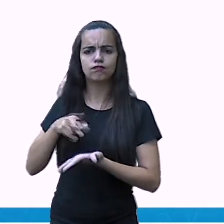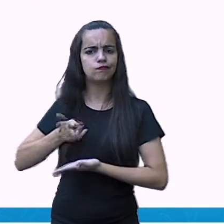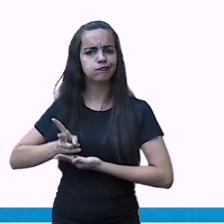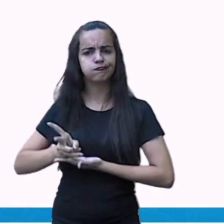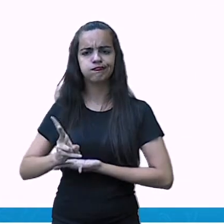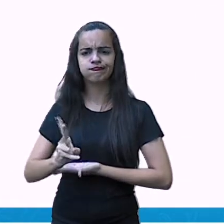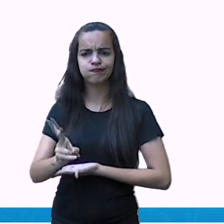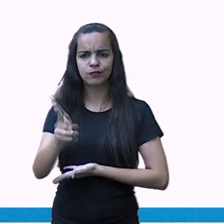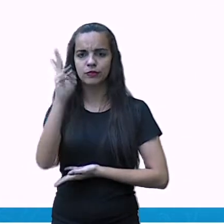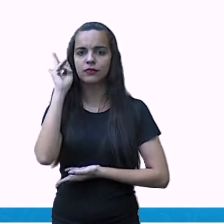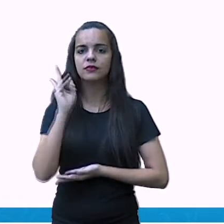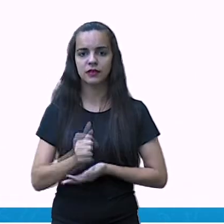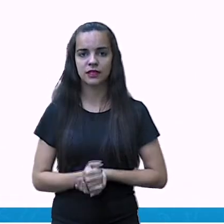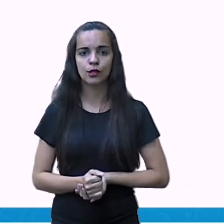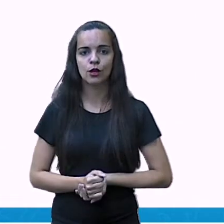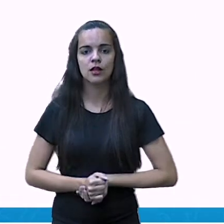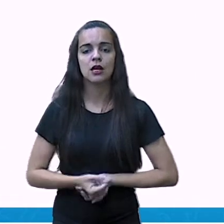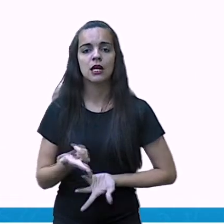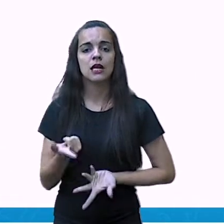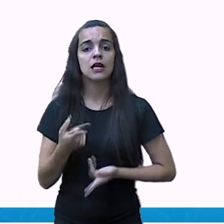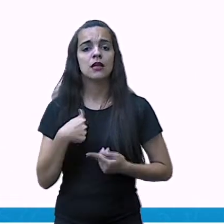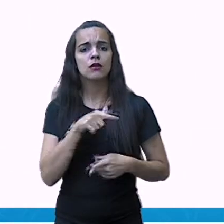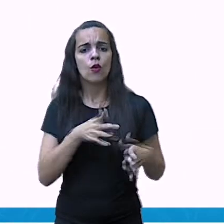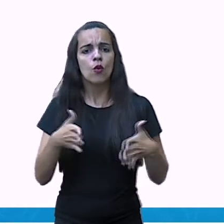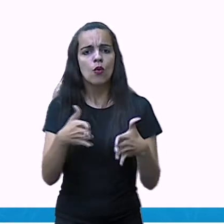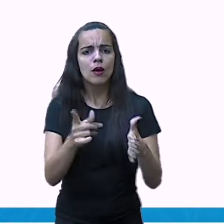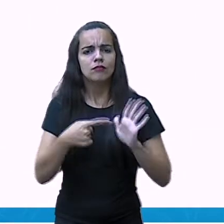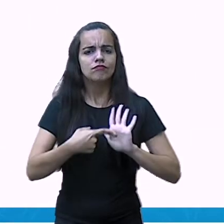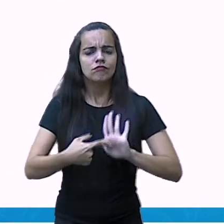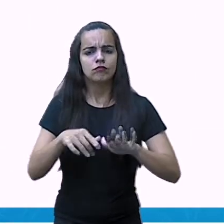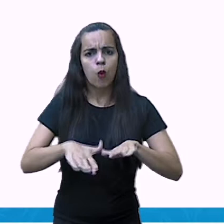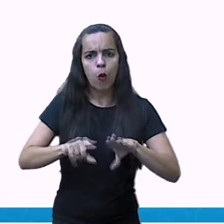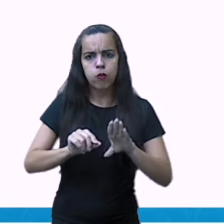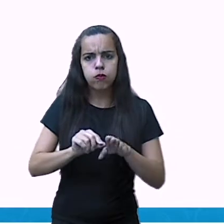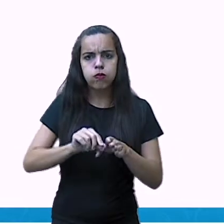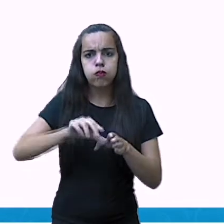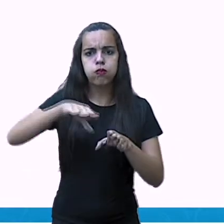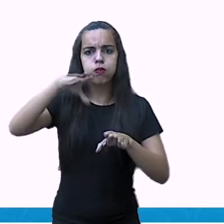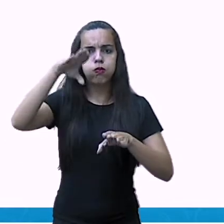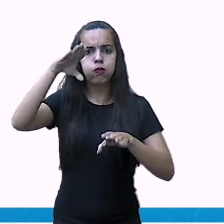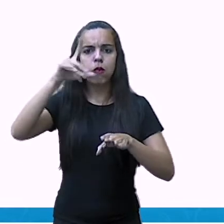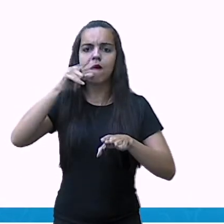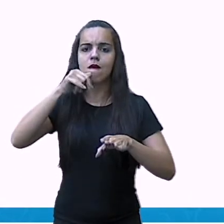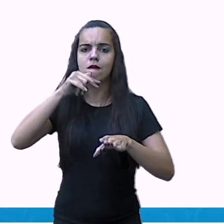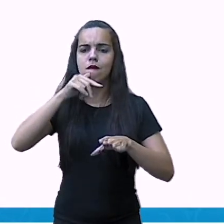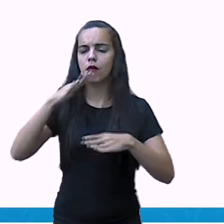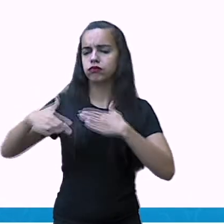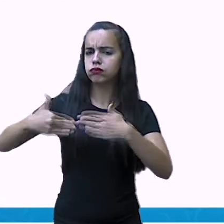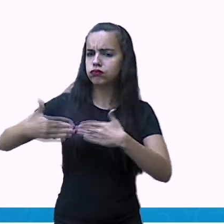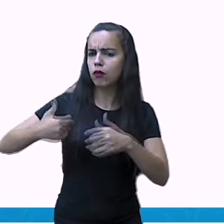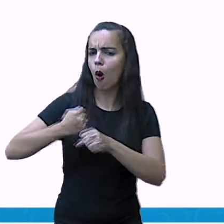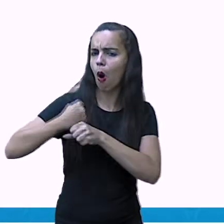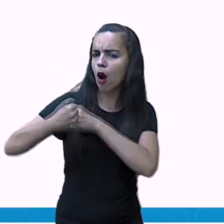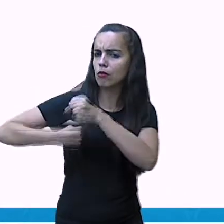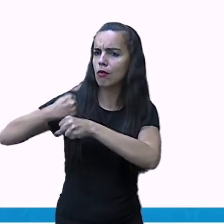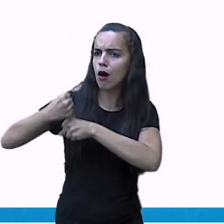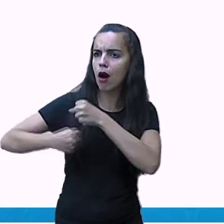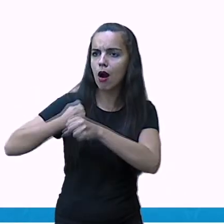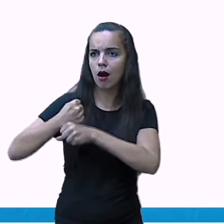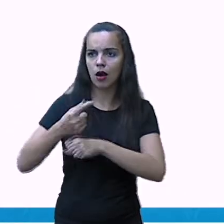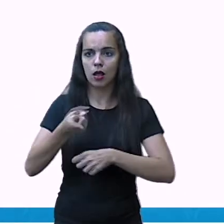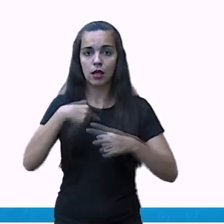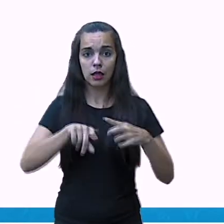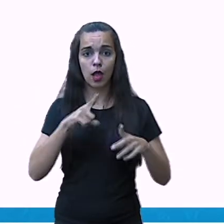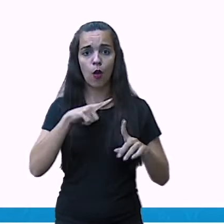todo. Rios temporários ou intermitentes, cujos leitos secam durante